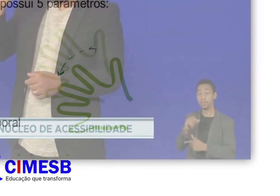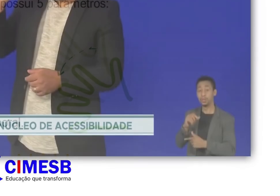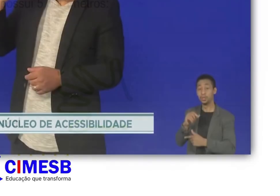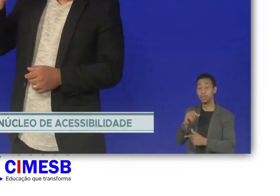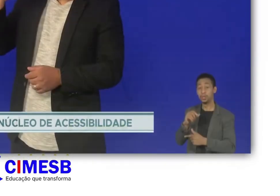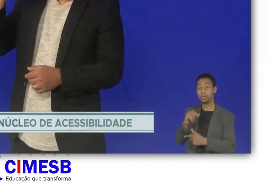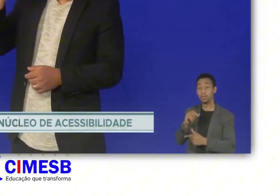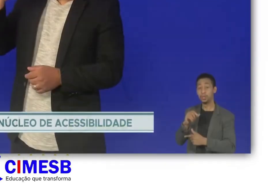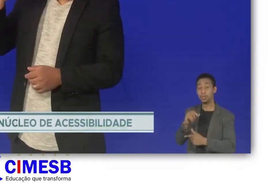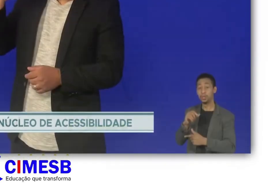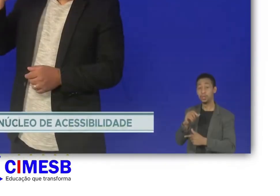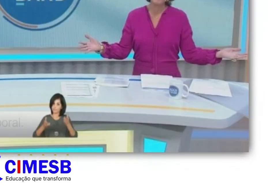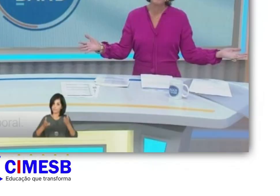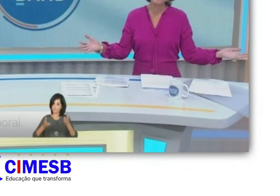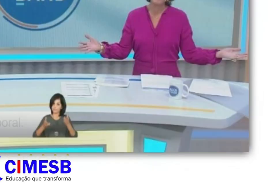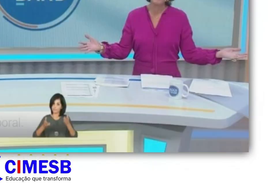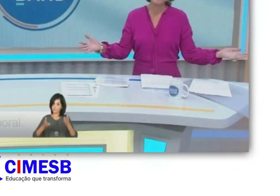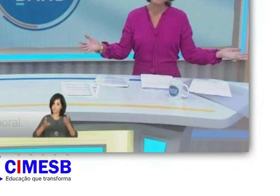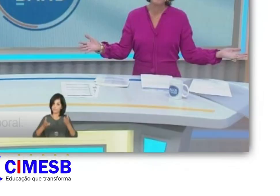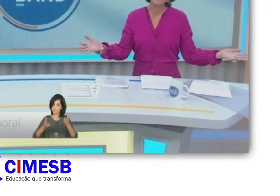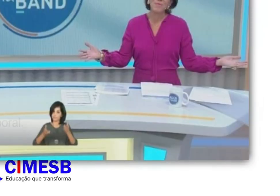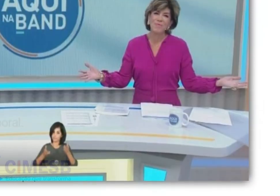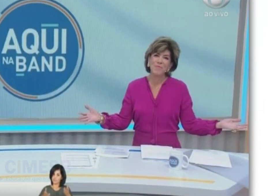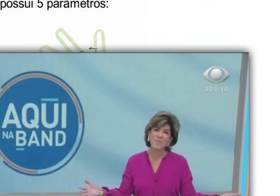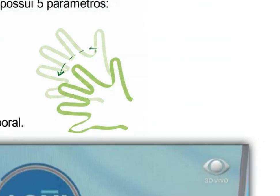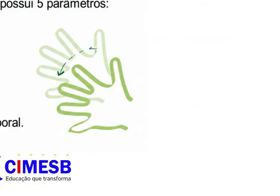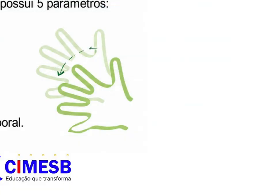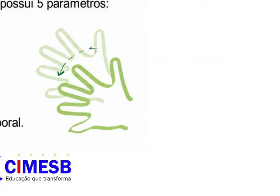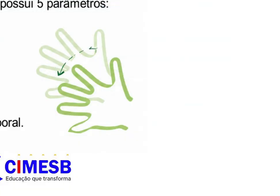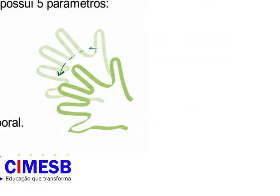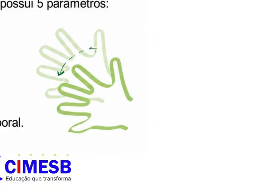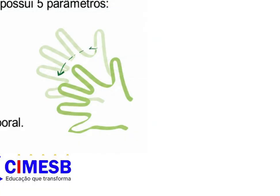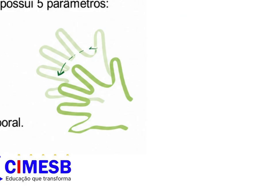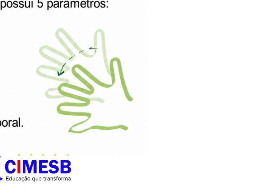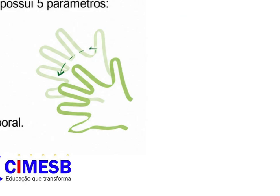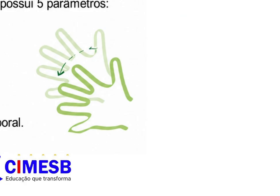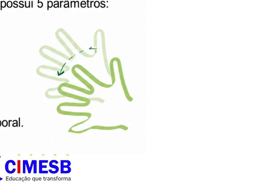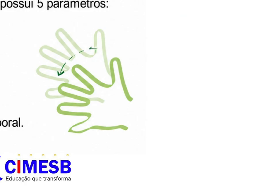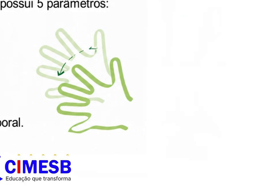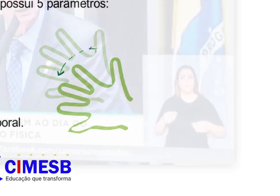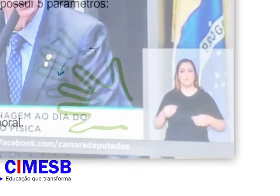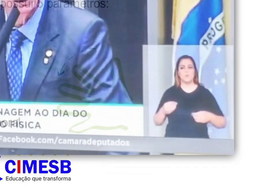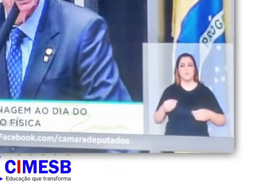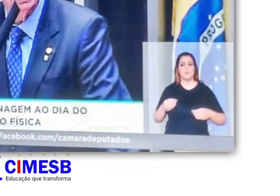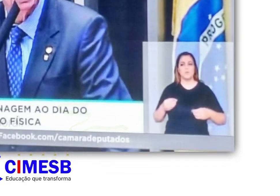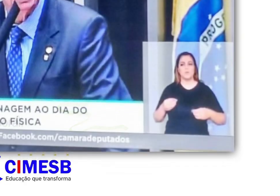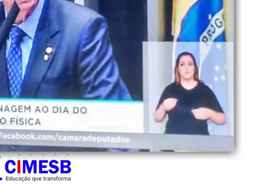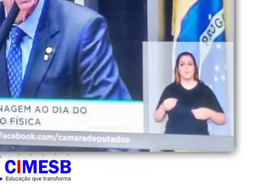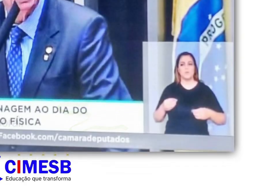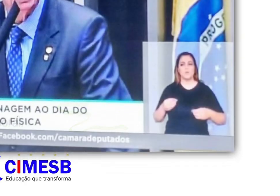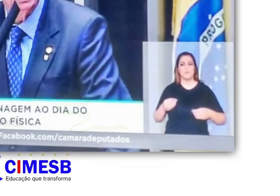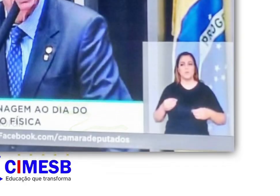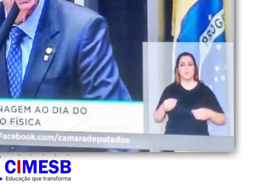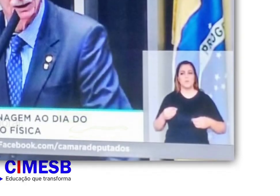na TV Cultura e na Band algumas programações de intérprete de Libras. Nas demais falta, mas quando eu fui para